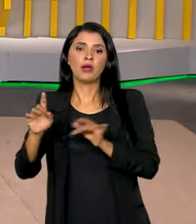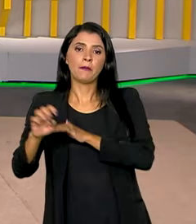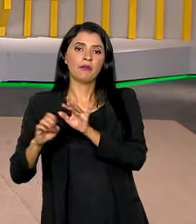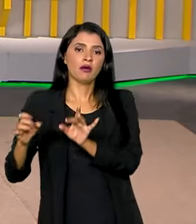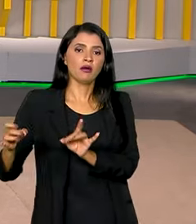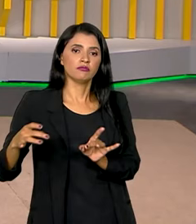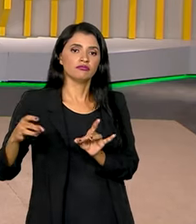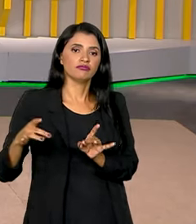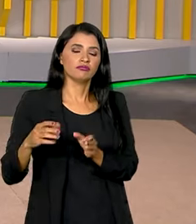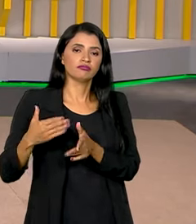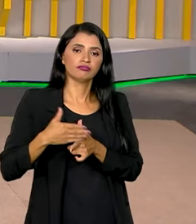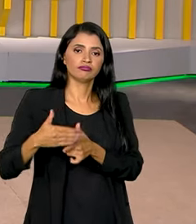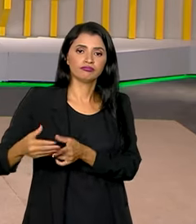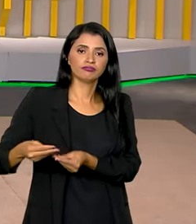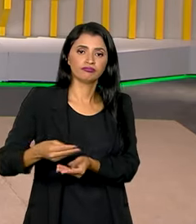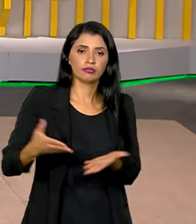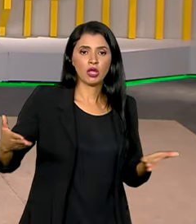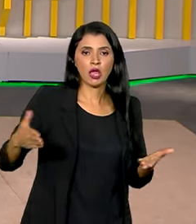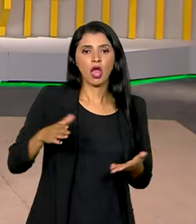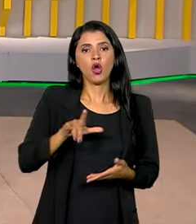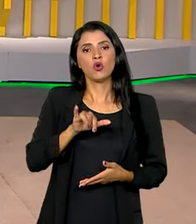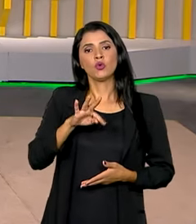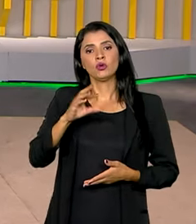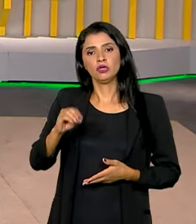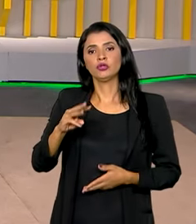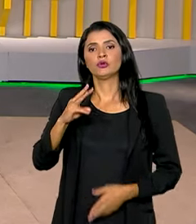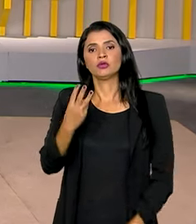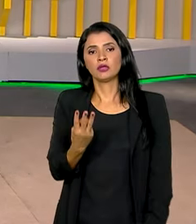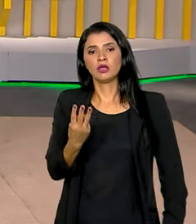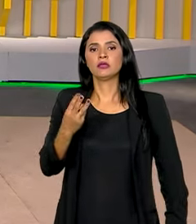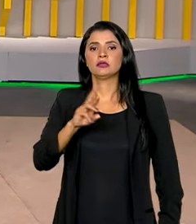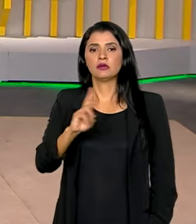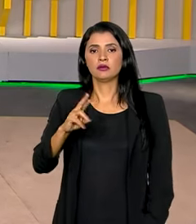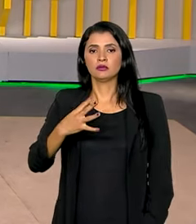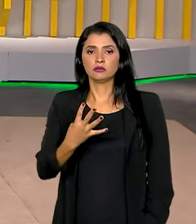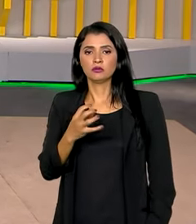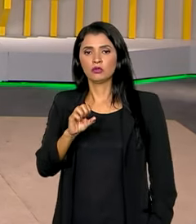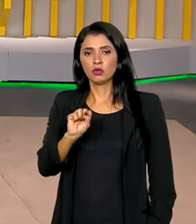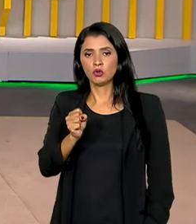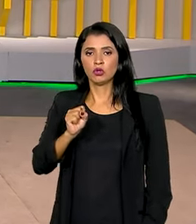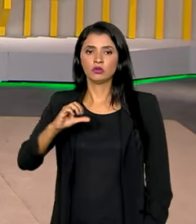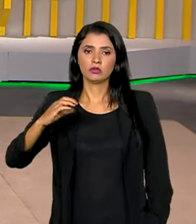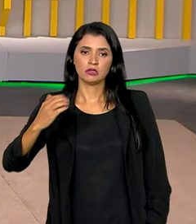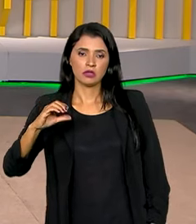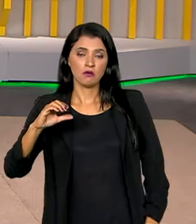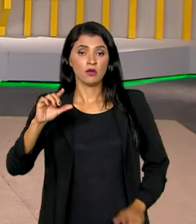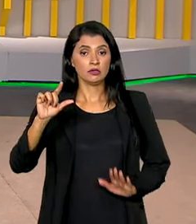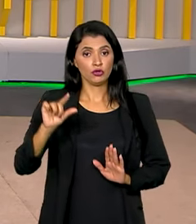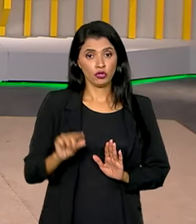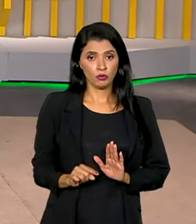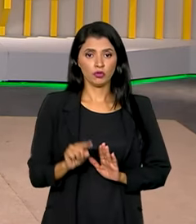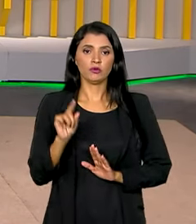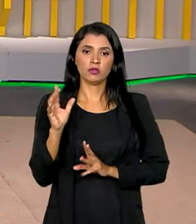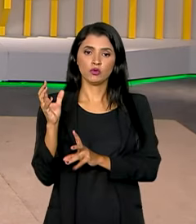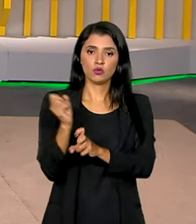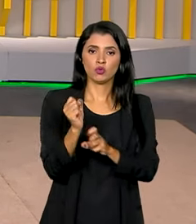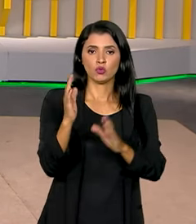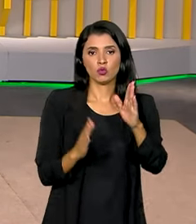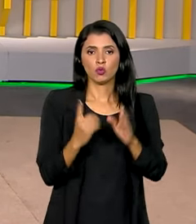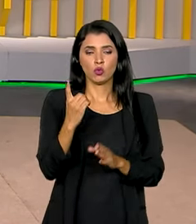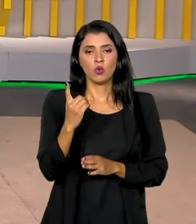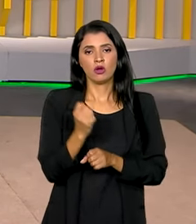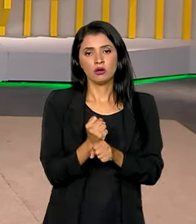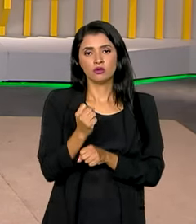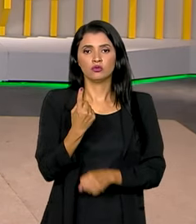isso, o litro do combustível será de R$ 3,48. A redução acumulada no ano é de